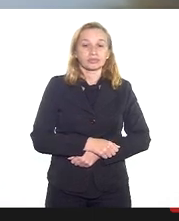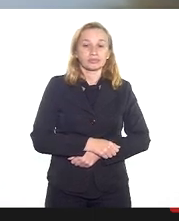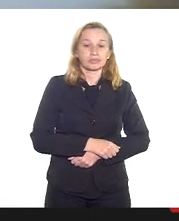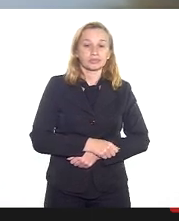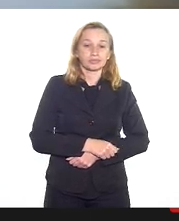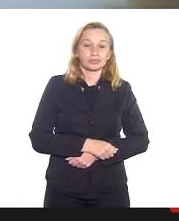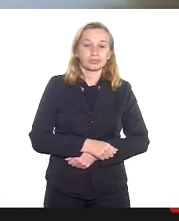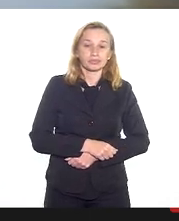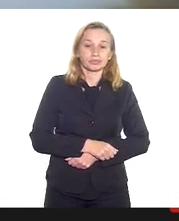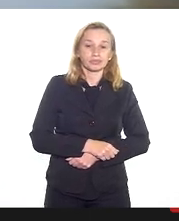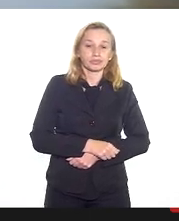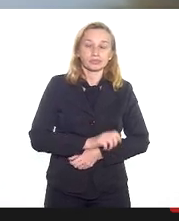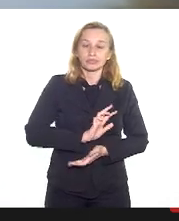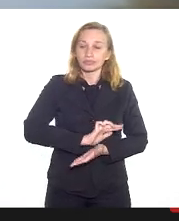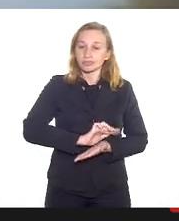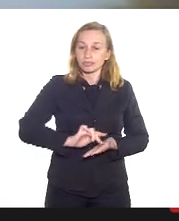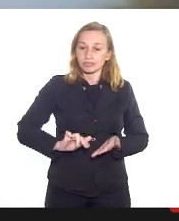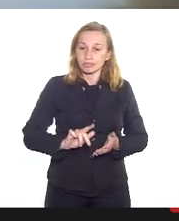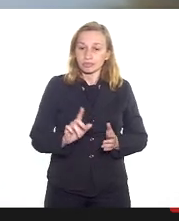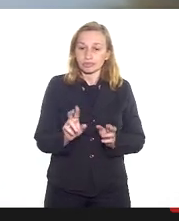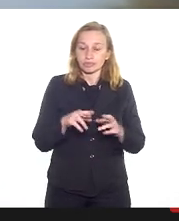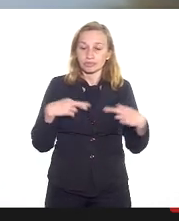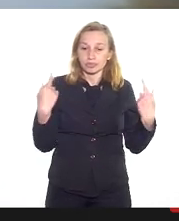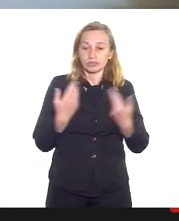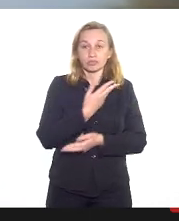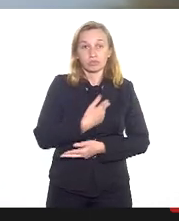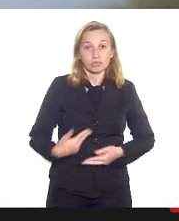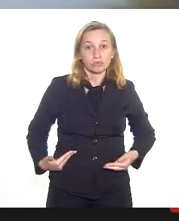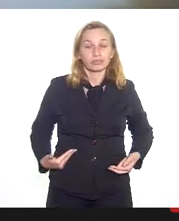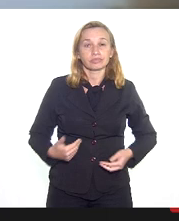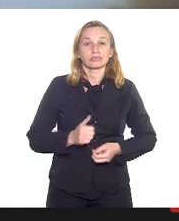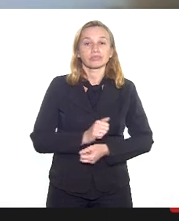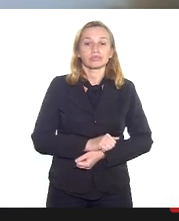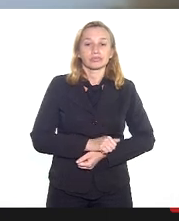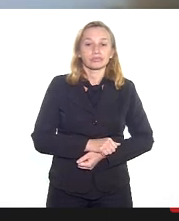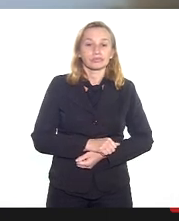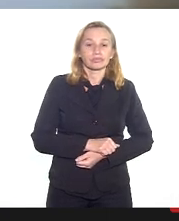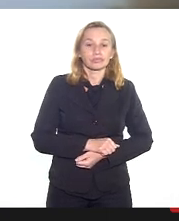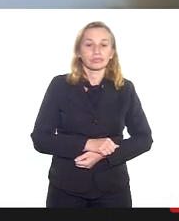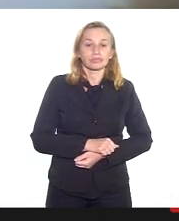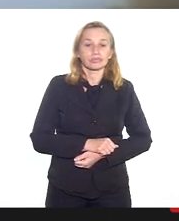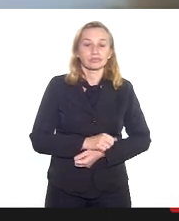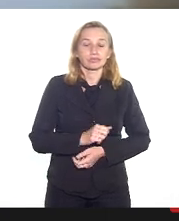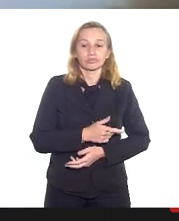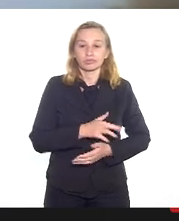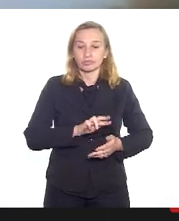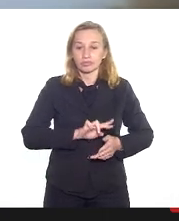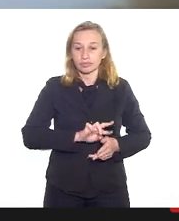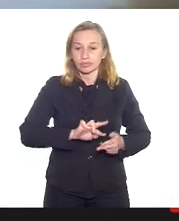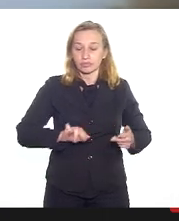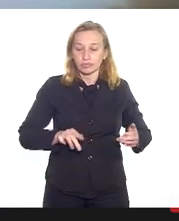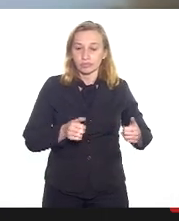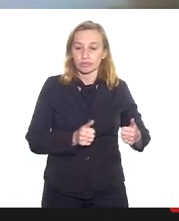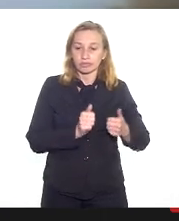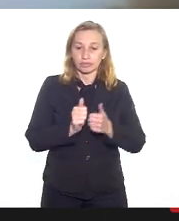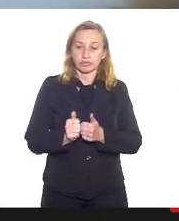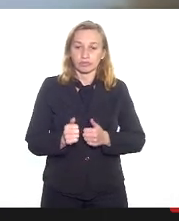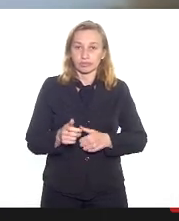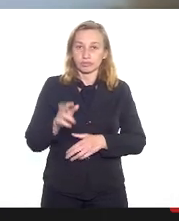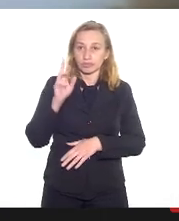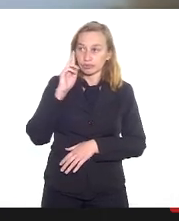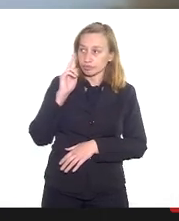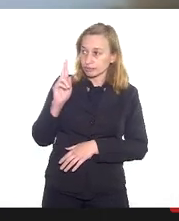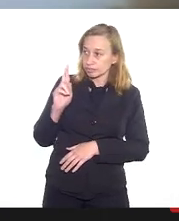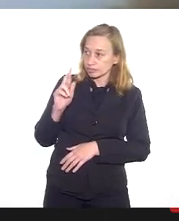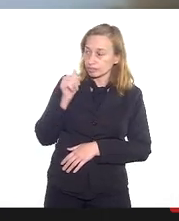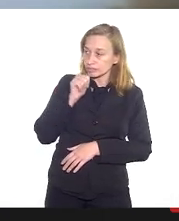fazendo uma série de audiências públicas com diversos segmentos que a senhora colocou. Por